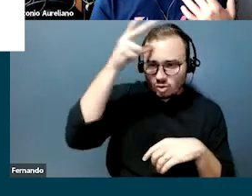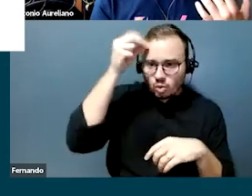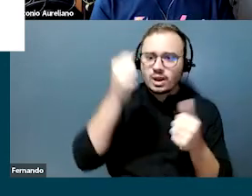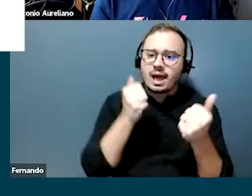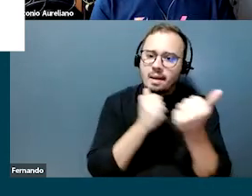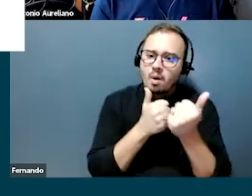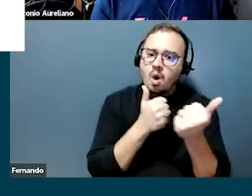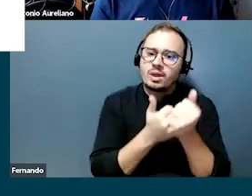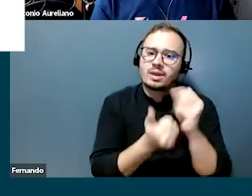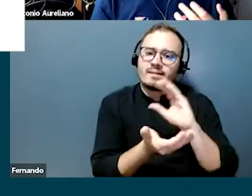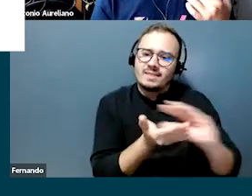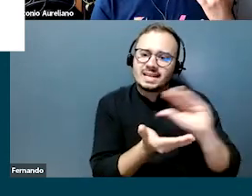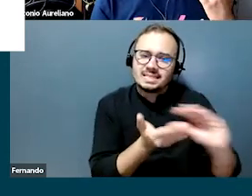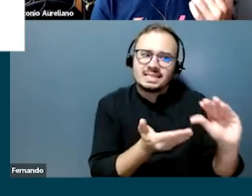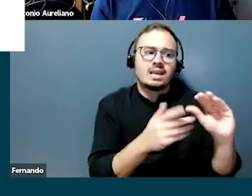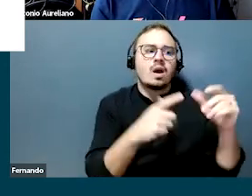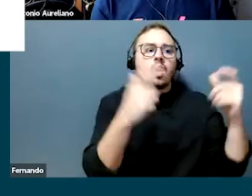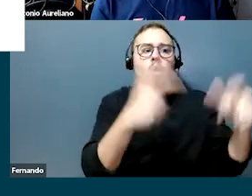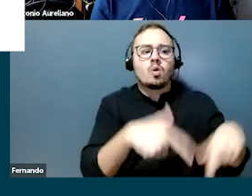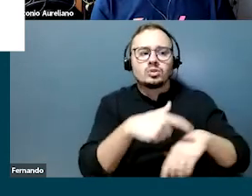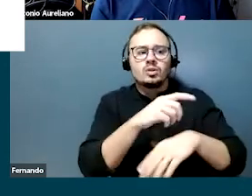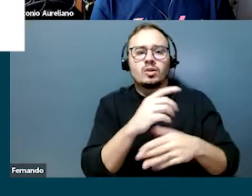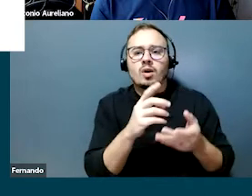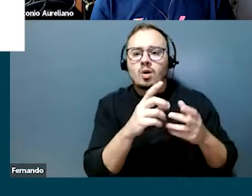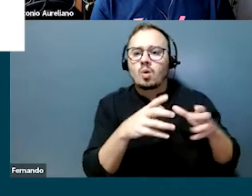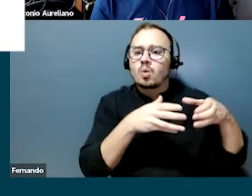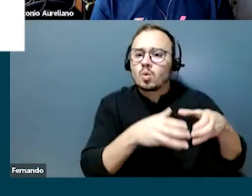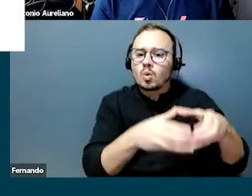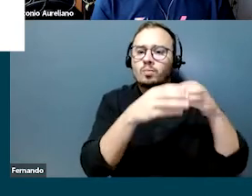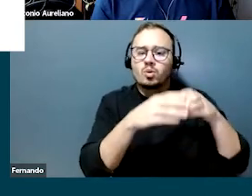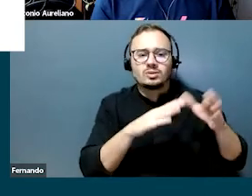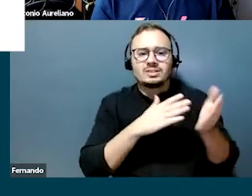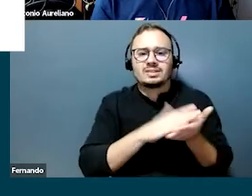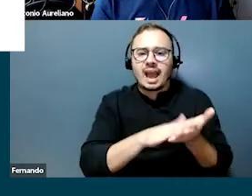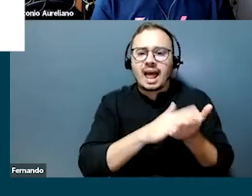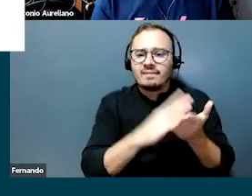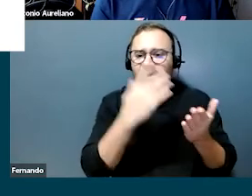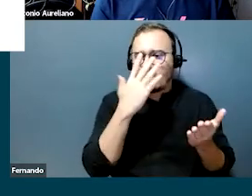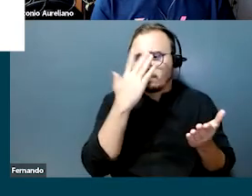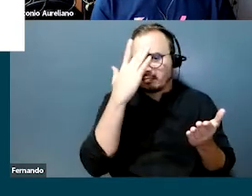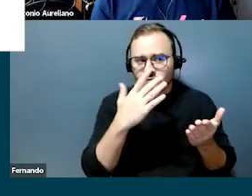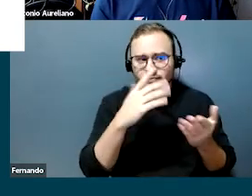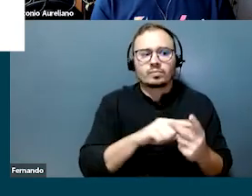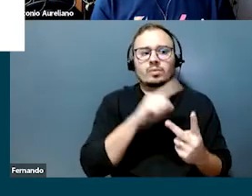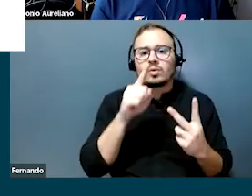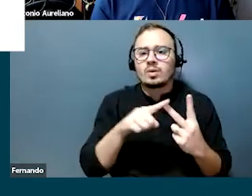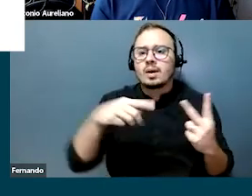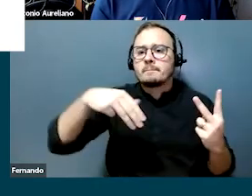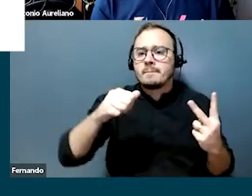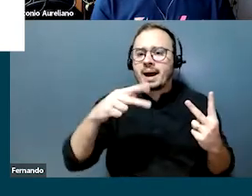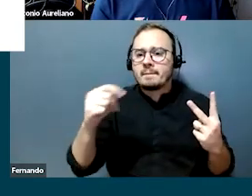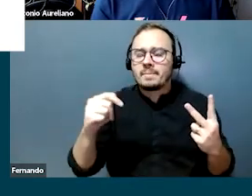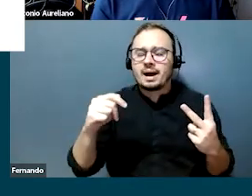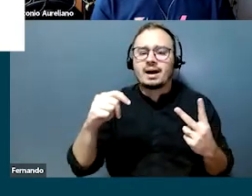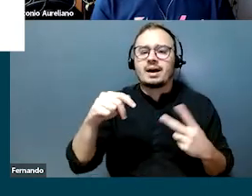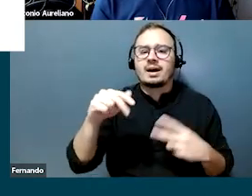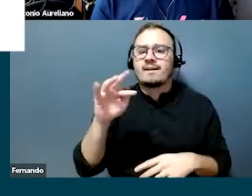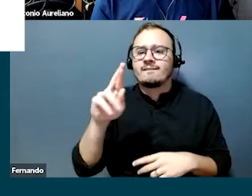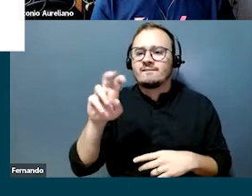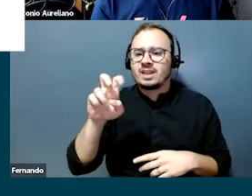orquestras e entidades carnavalescas, e você tem a hora e onde eles vão desfilar e os valores pagos. O Mapa do Frevo, que é um projeto pessoal meu, que